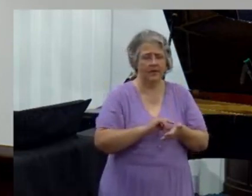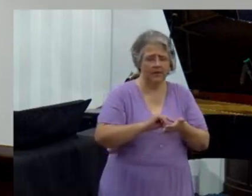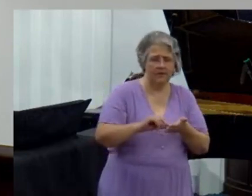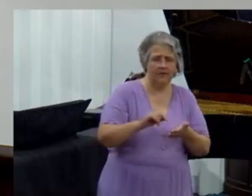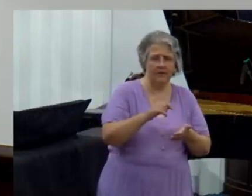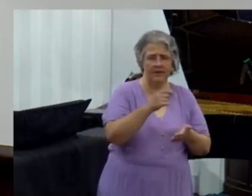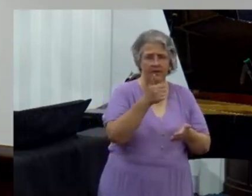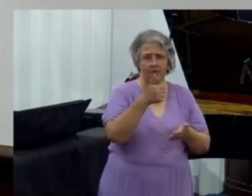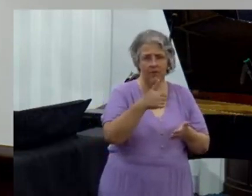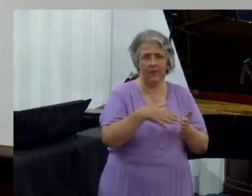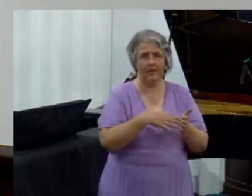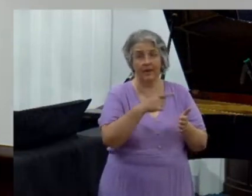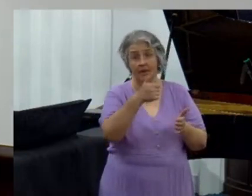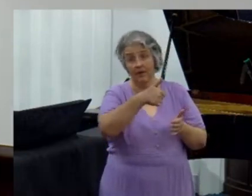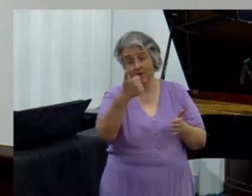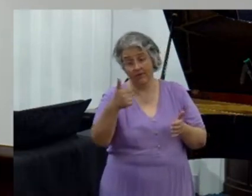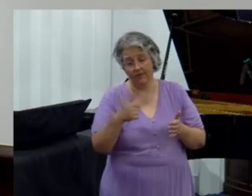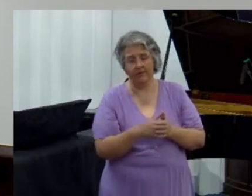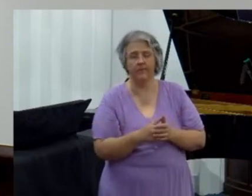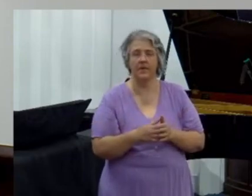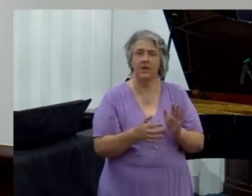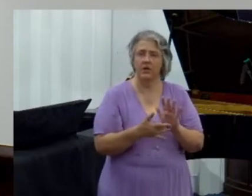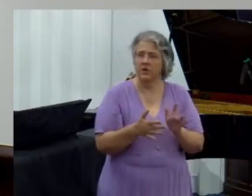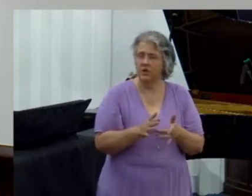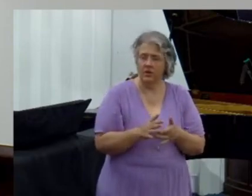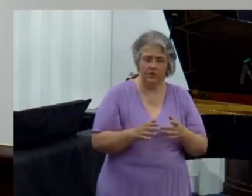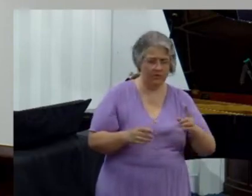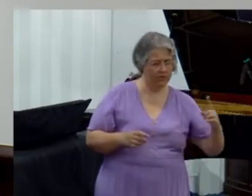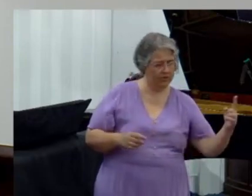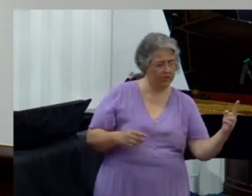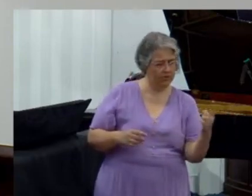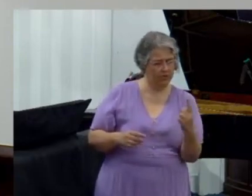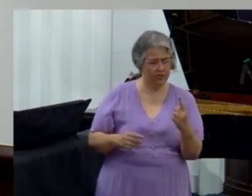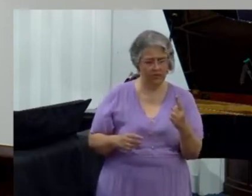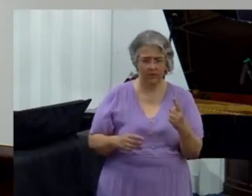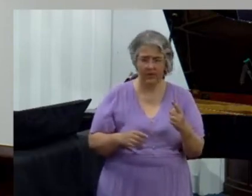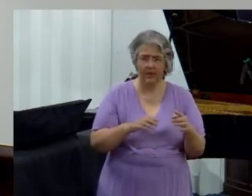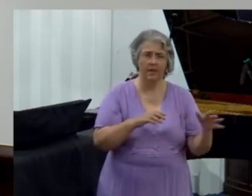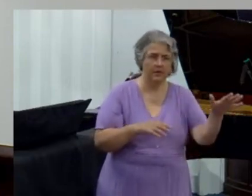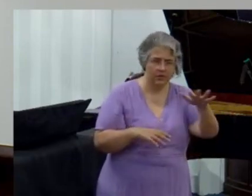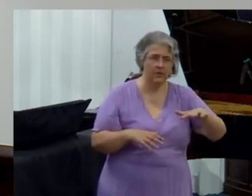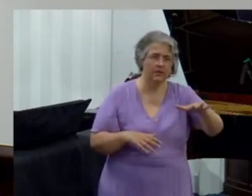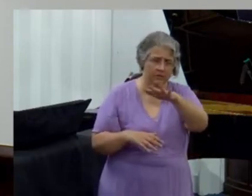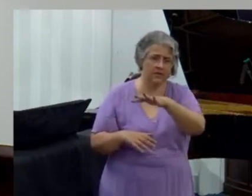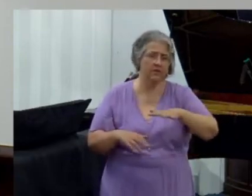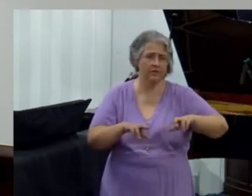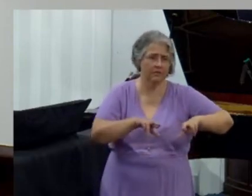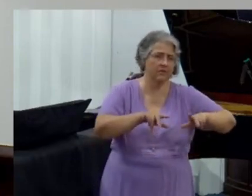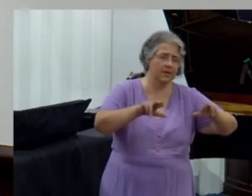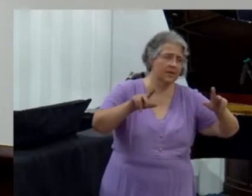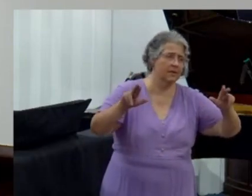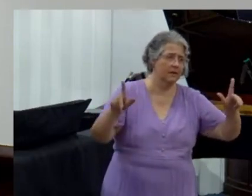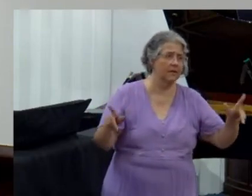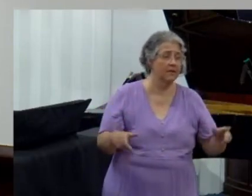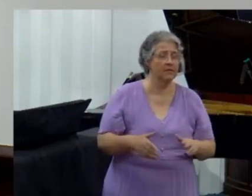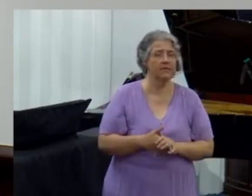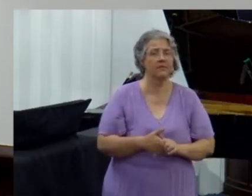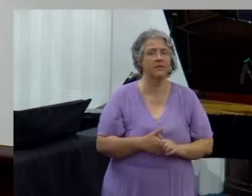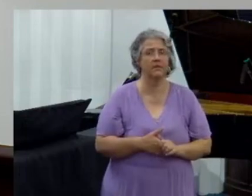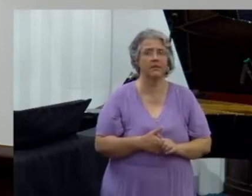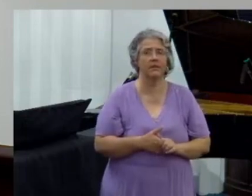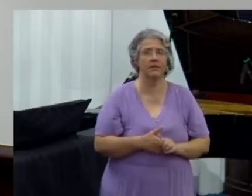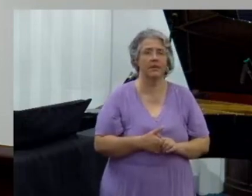versículo 11, nós vimos que Jesus Cristo se colocou em diferentes situações dentro daquele episódio conhecido